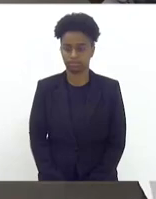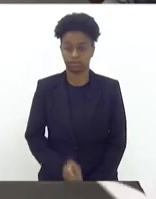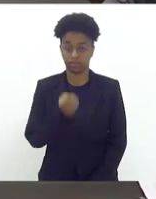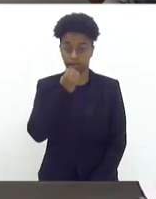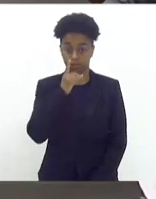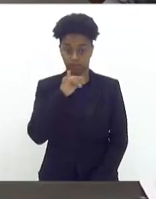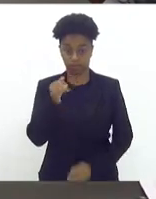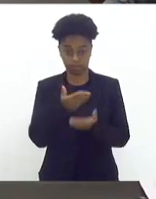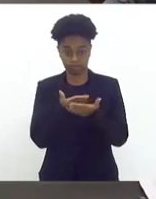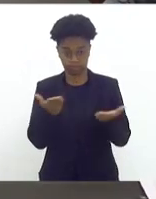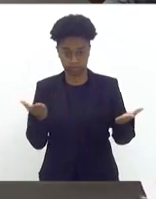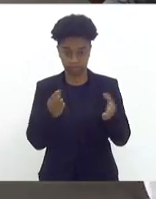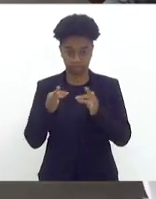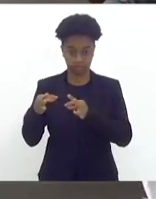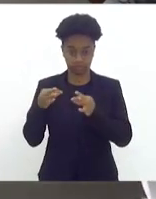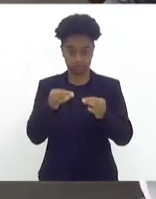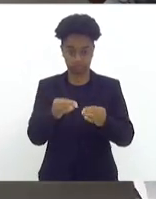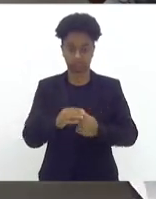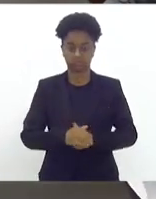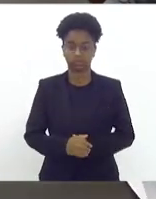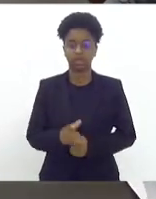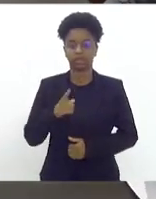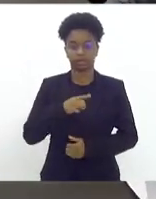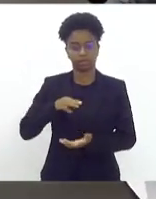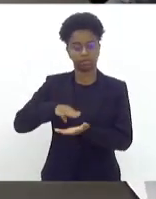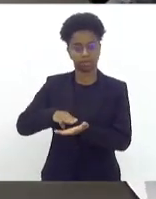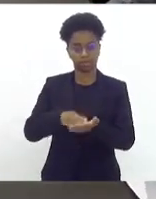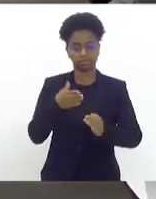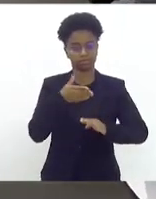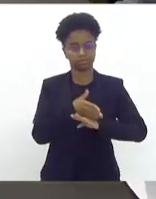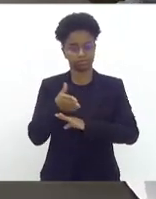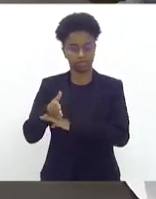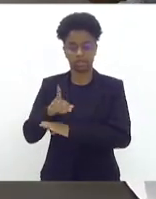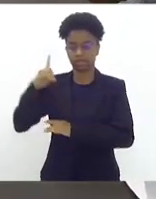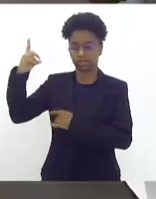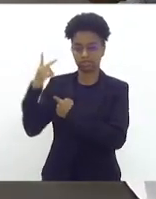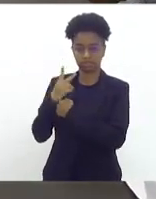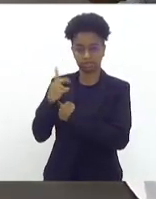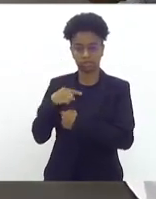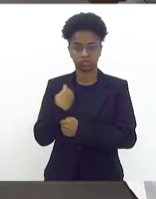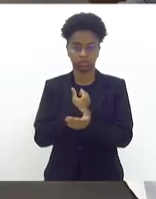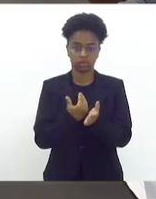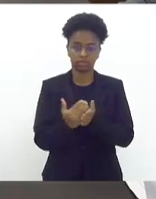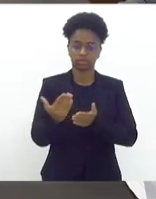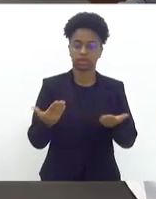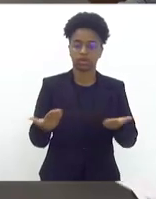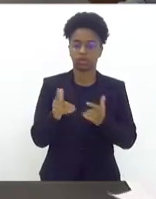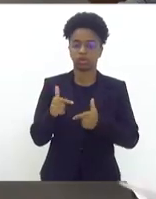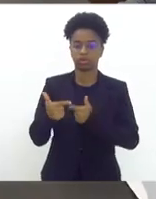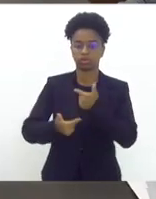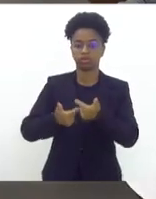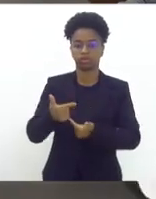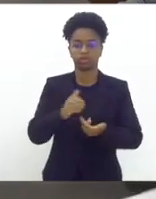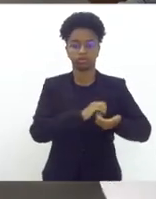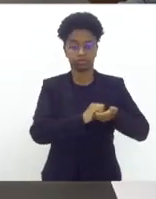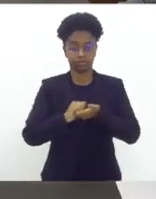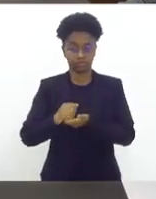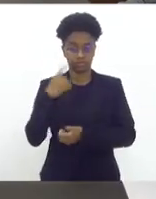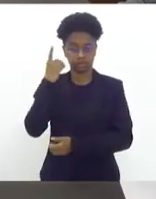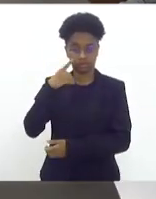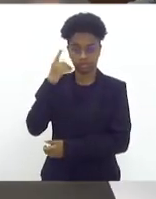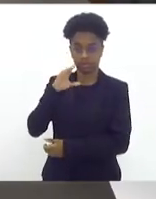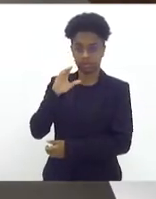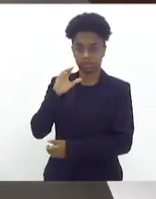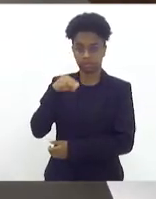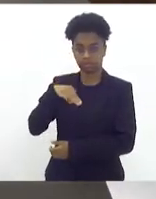Bom dia a todos, havendo número legal, sob a proteção de Deus, declaro abertos trabalhos, cumprimentando deputado